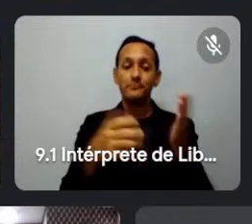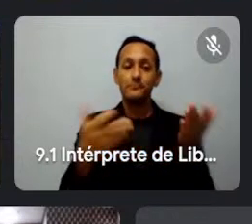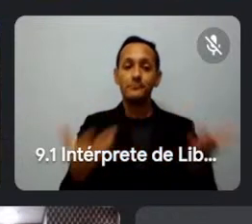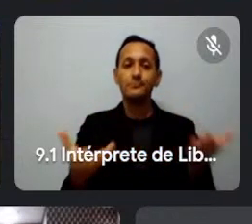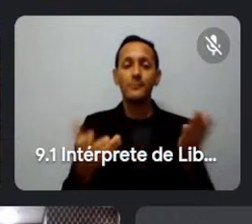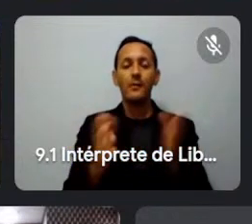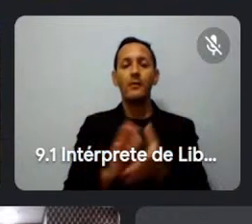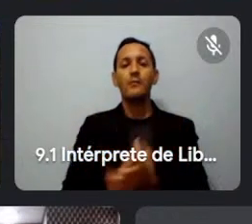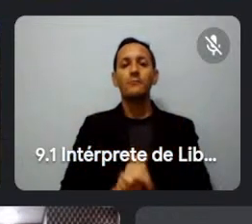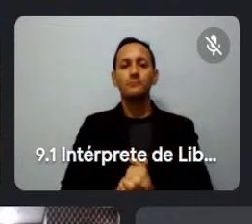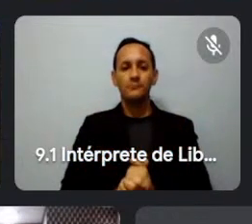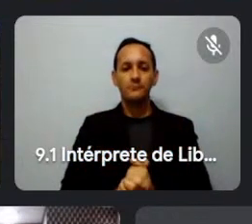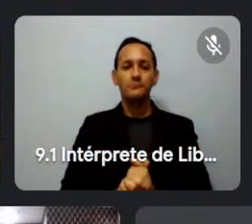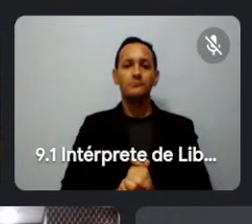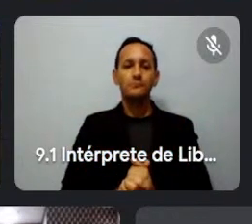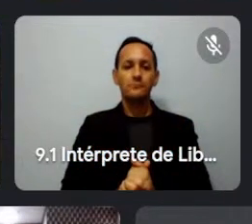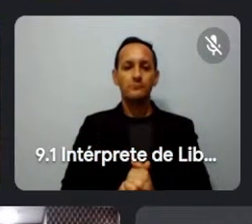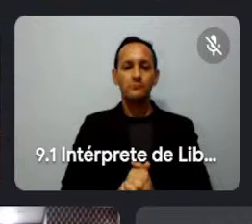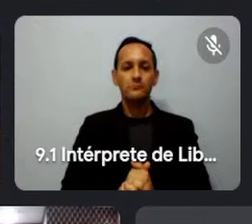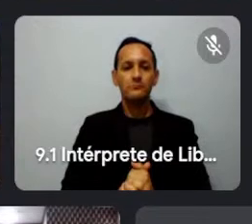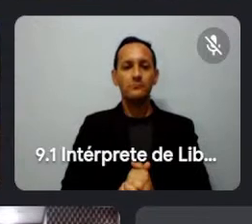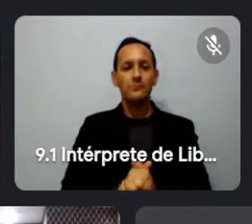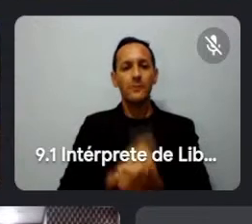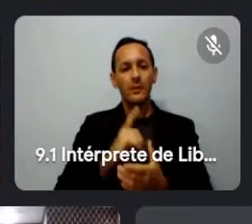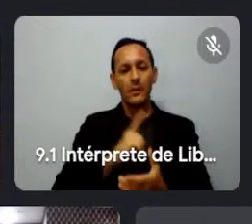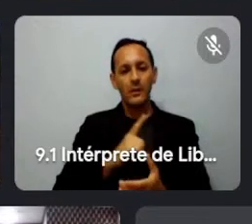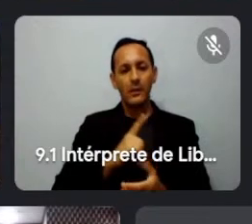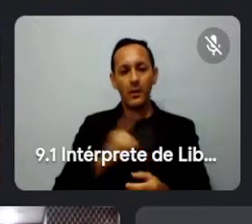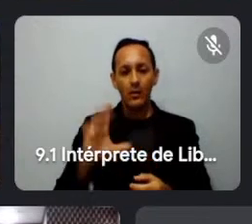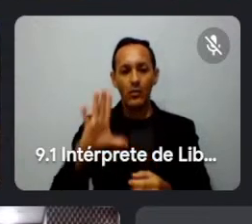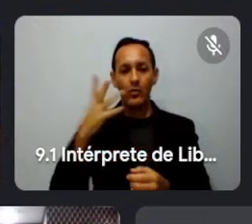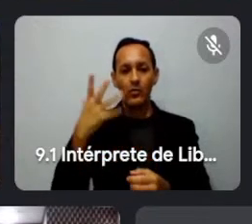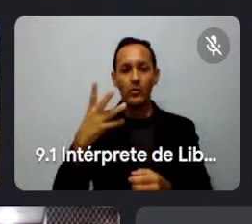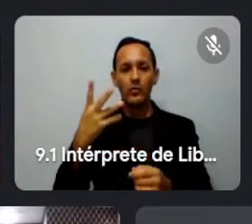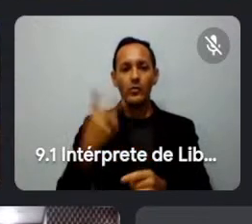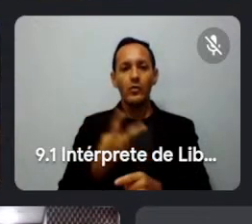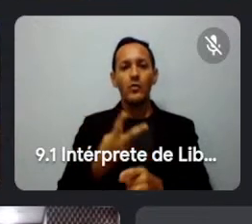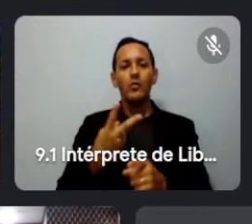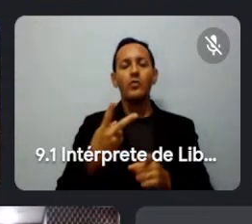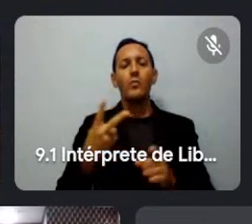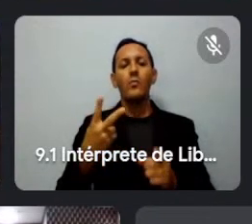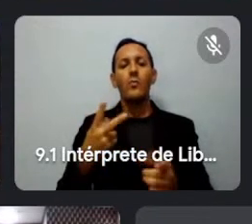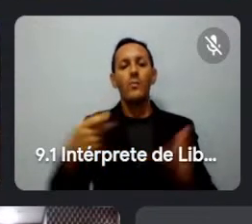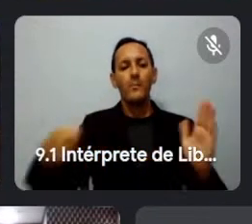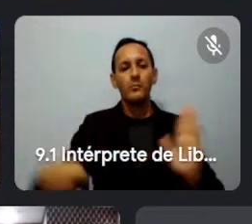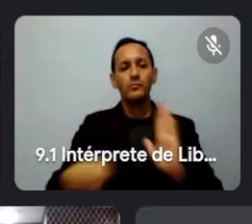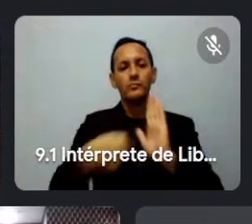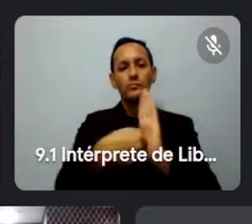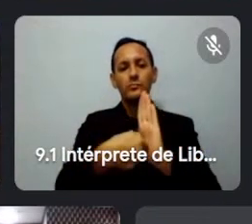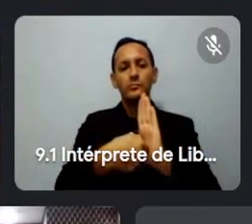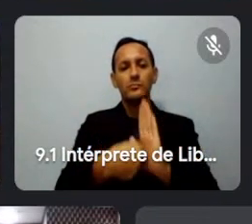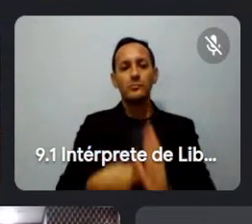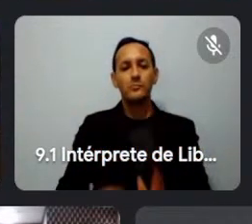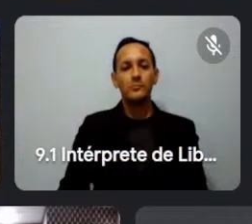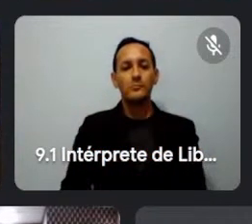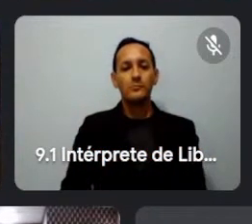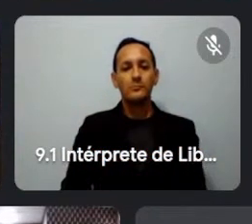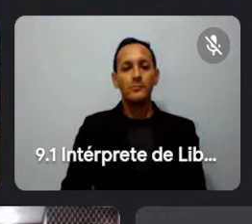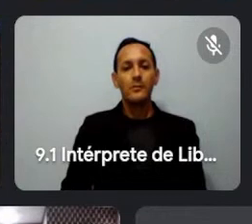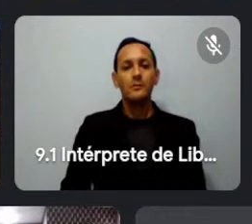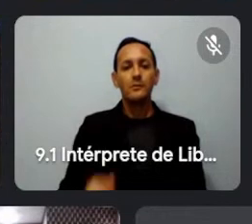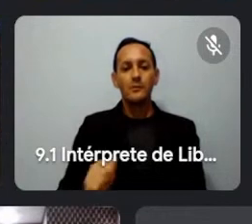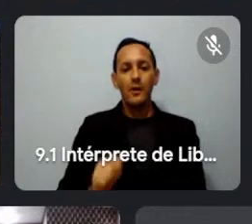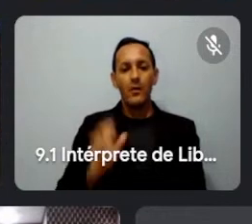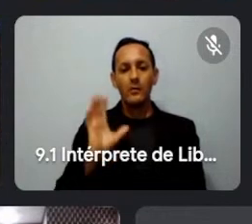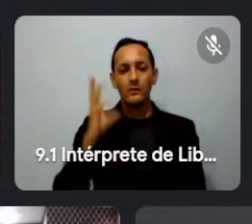autorizar o a procedência da ação de investigação e nas aos mandados é o que quer dizer e por